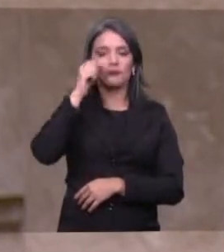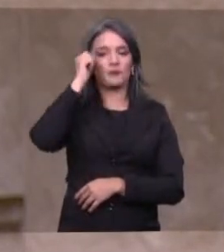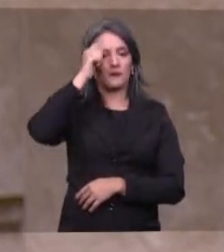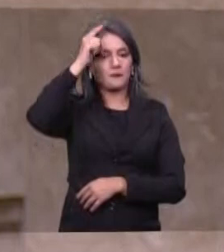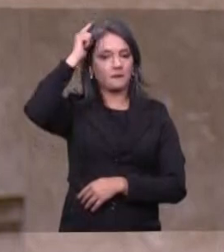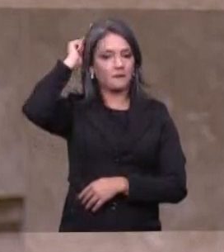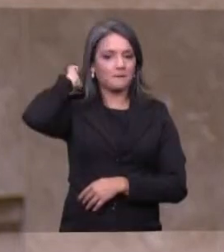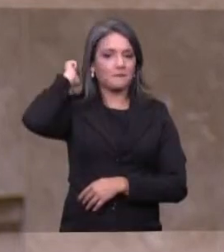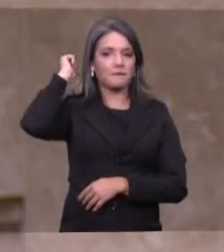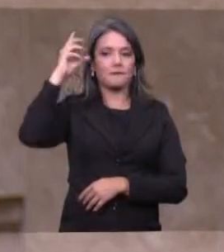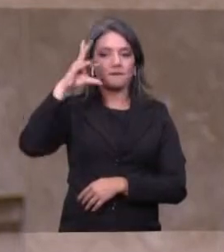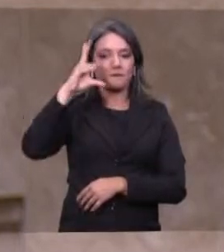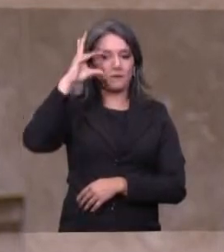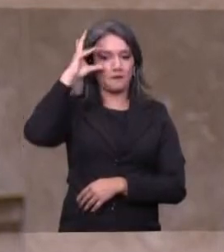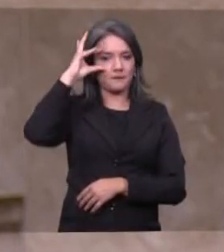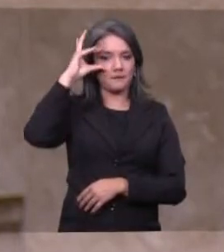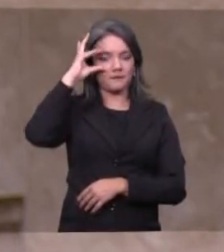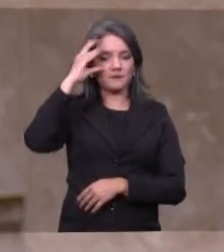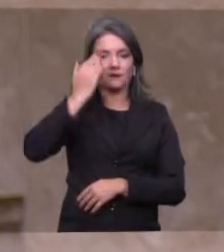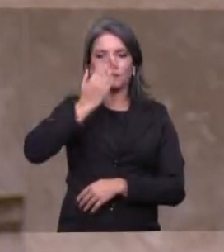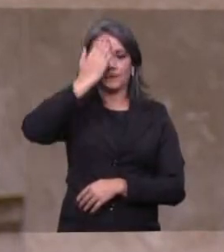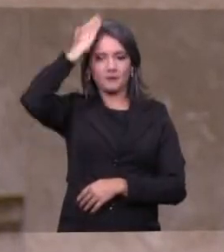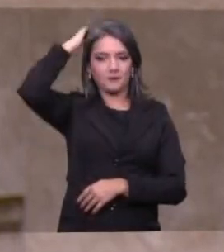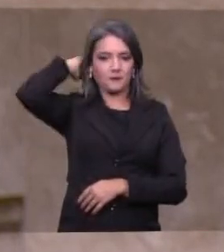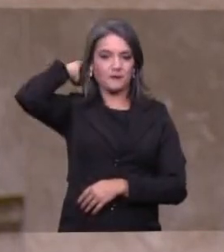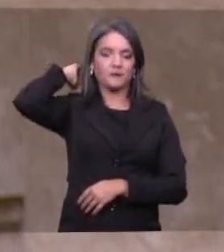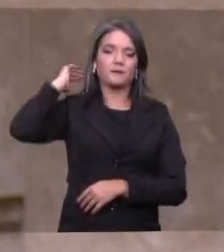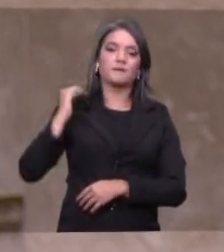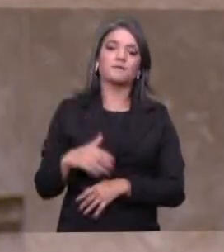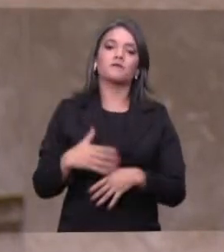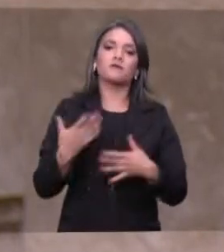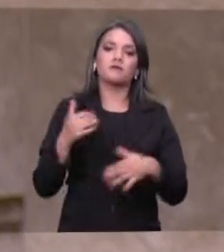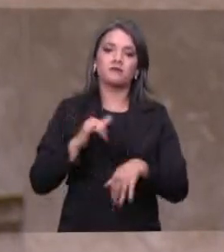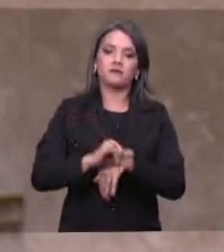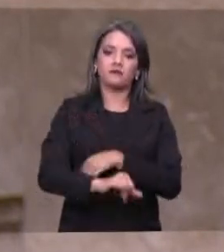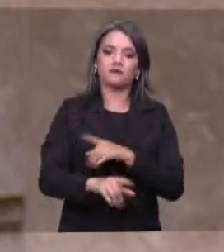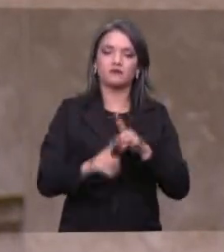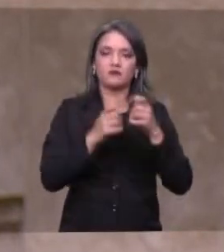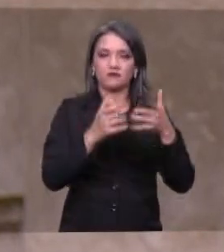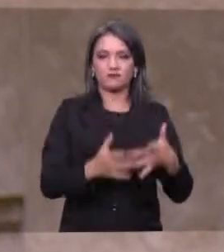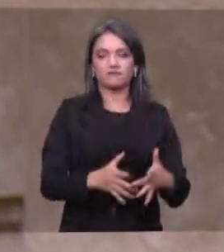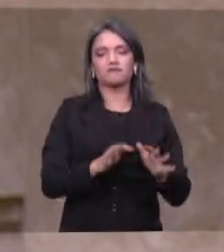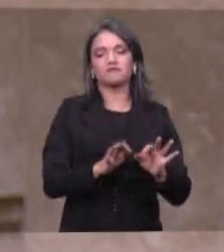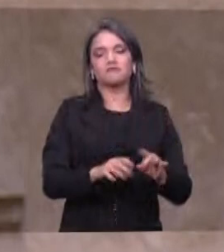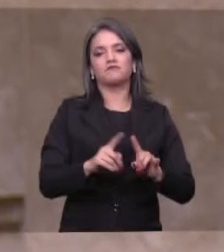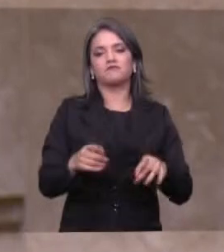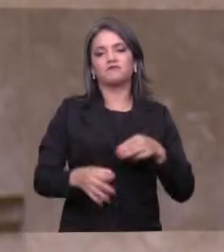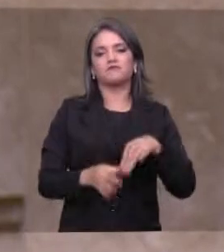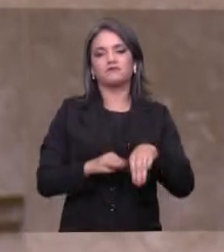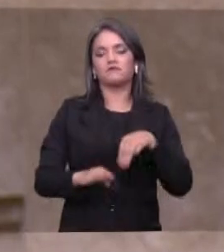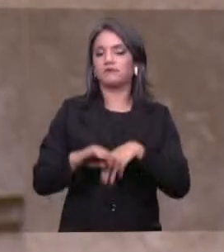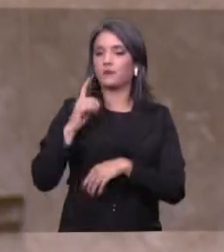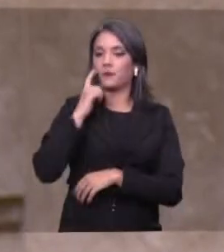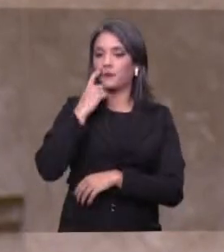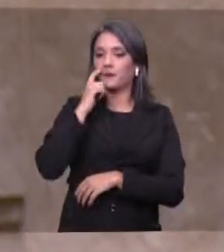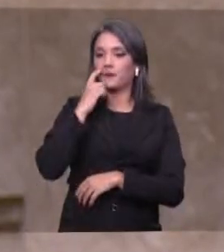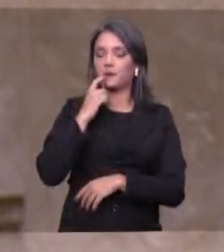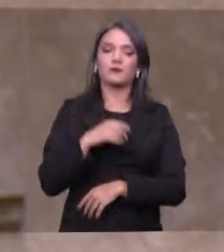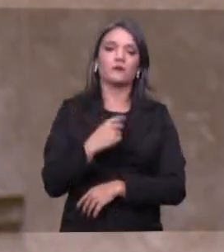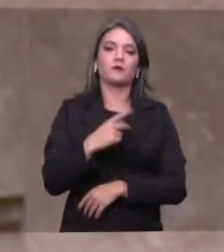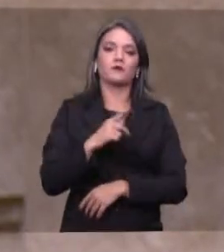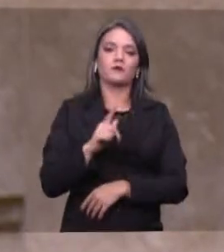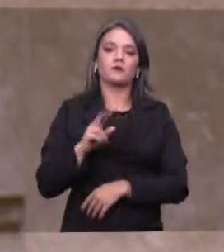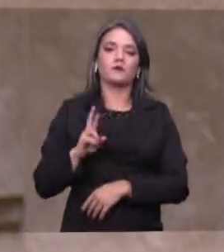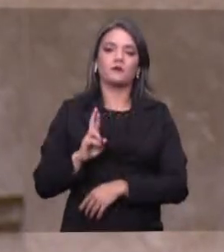de Moraes, André Mendonça e Cristiano Zanin. Ausente, justificadamente, o senhor ministro Nunes Marques.